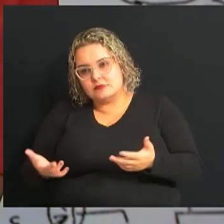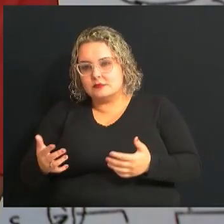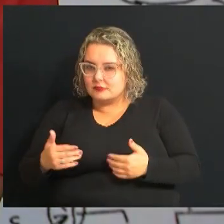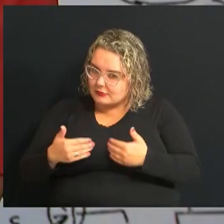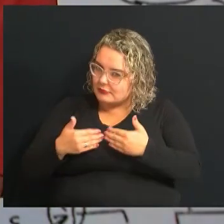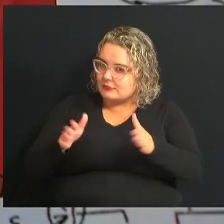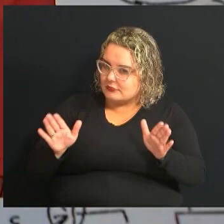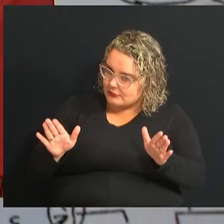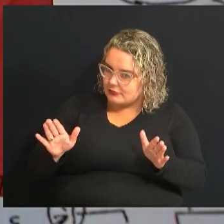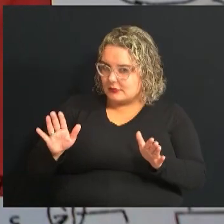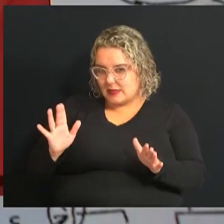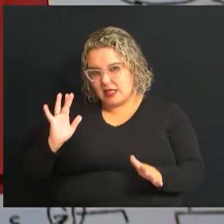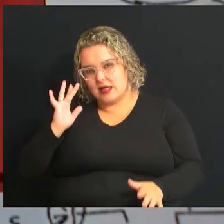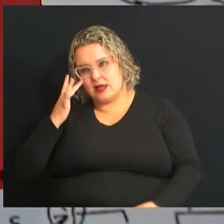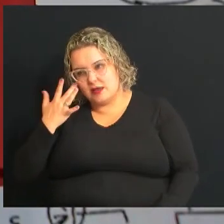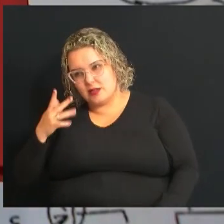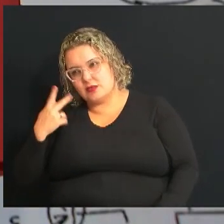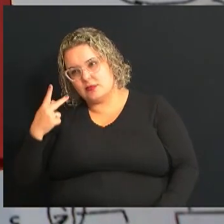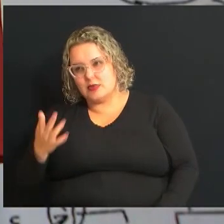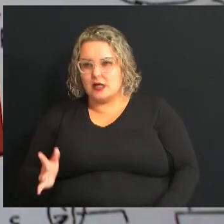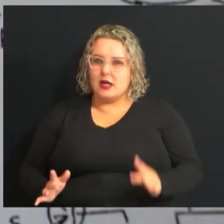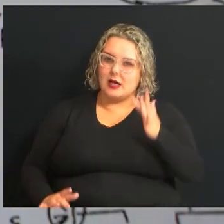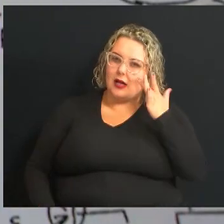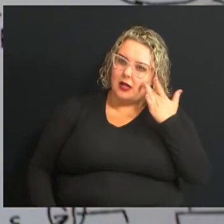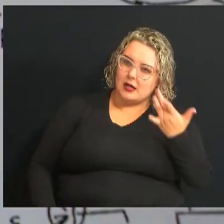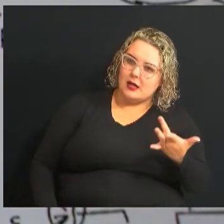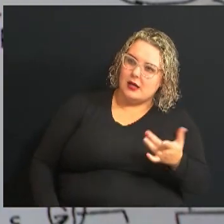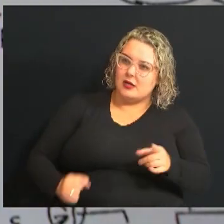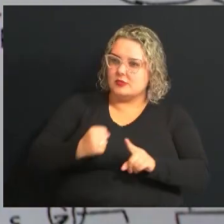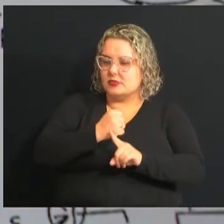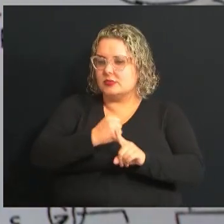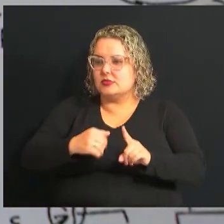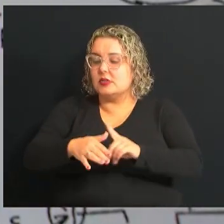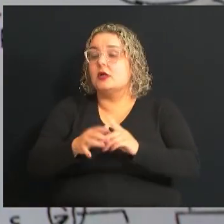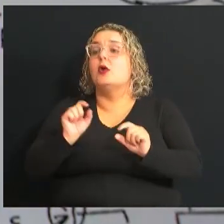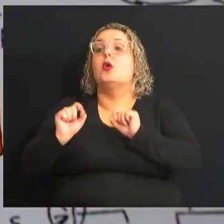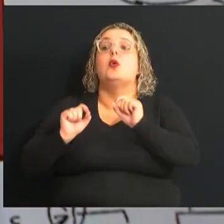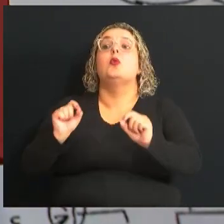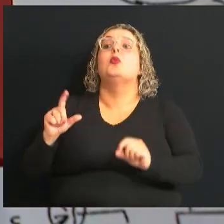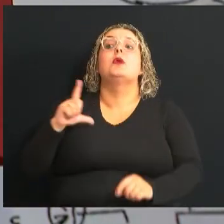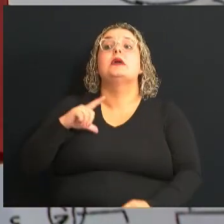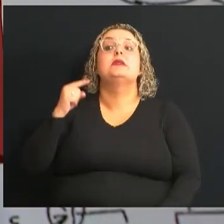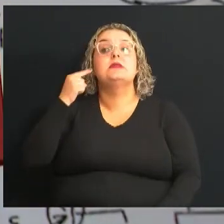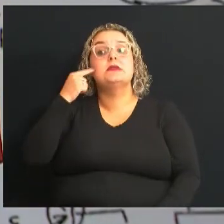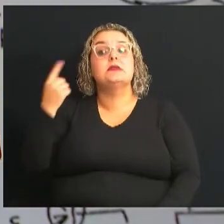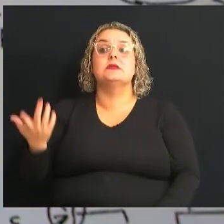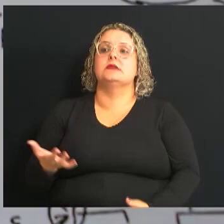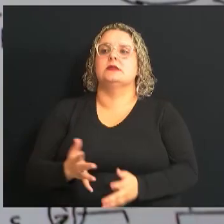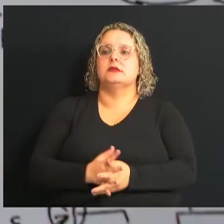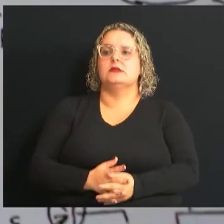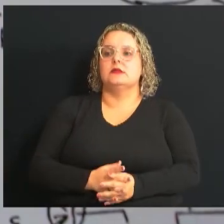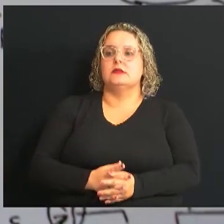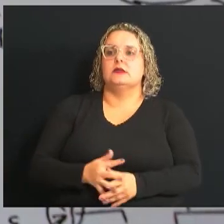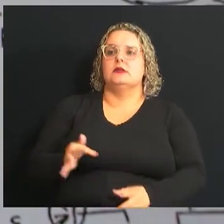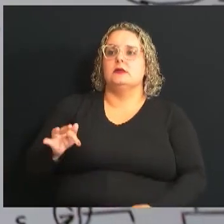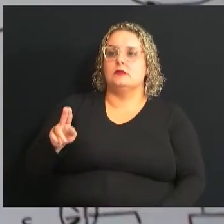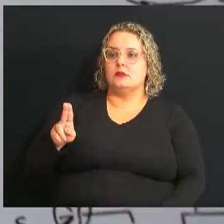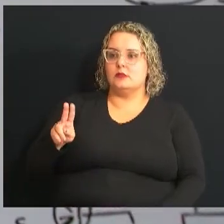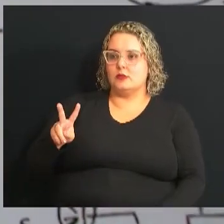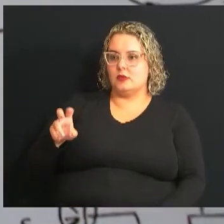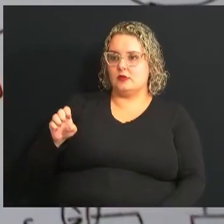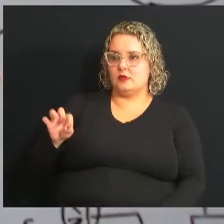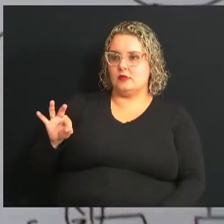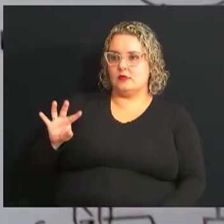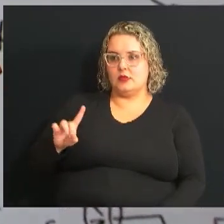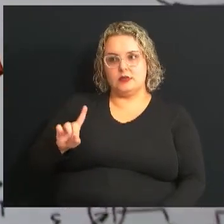Acho que vai puxar para a política, acho que vai puxar para o social. O que você tem aí para dizer para a gente? Para a FUVEST eu não arrisco muito,